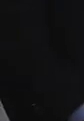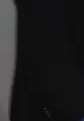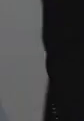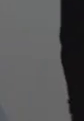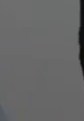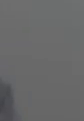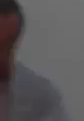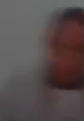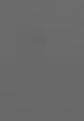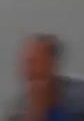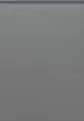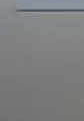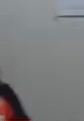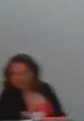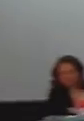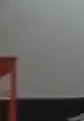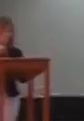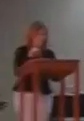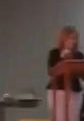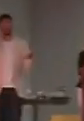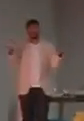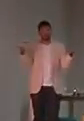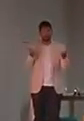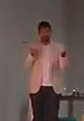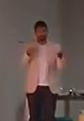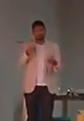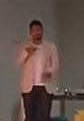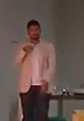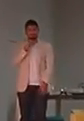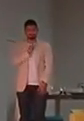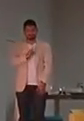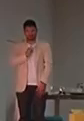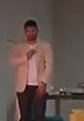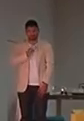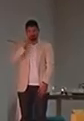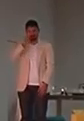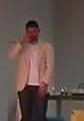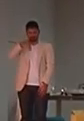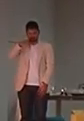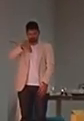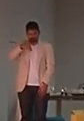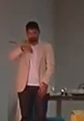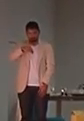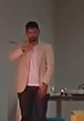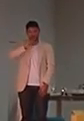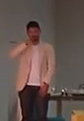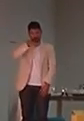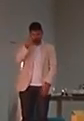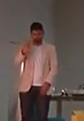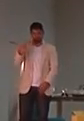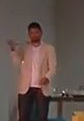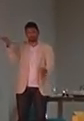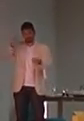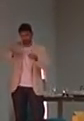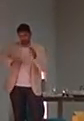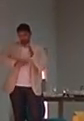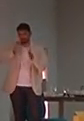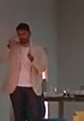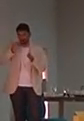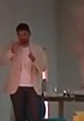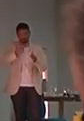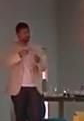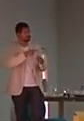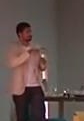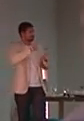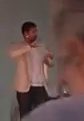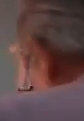Obrigada. Nós faremos agora um intervalo de 5 minutos para o segundo bloco, onde candidato